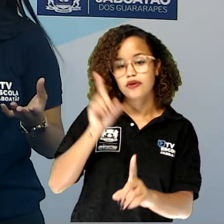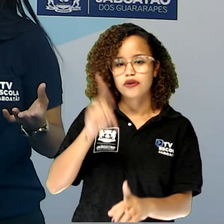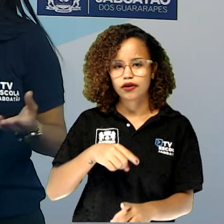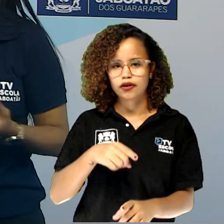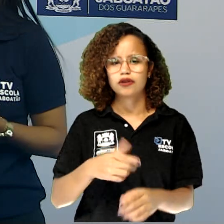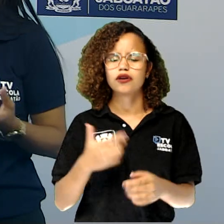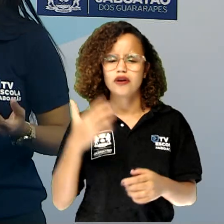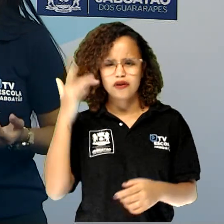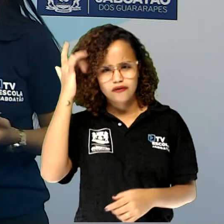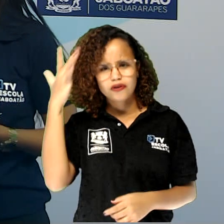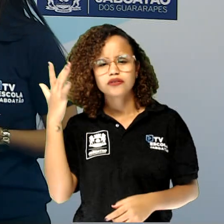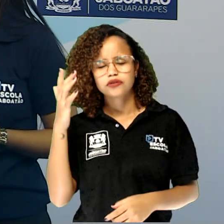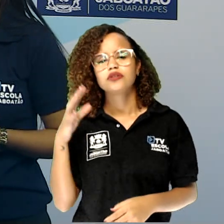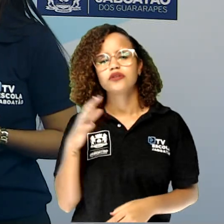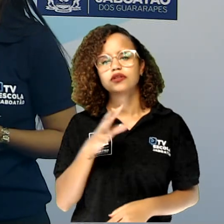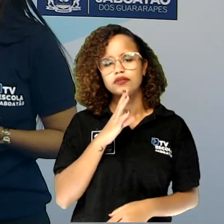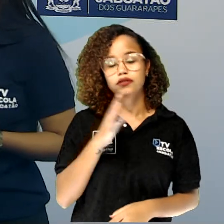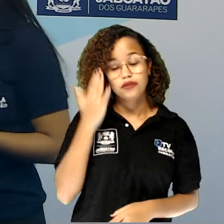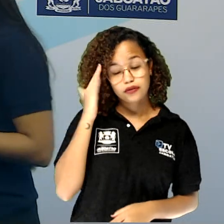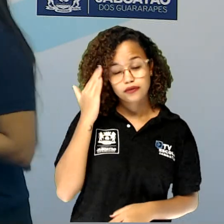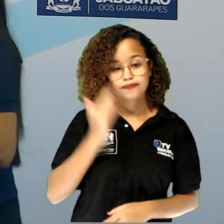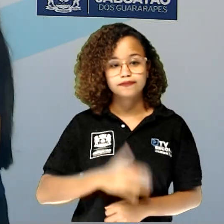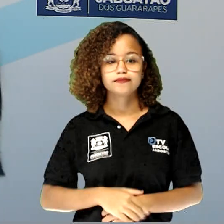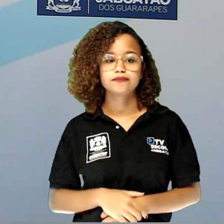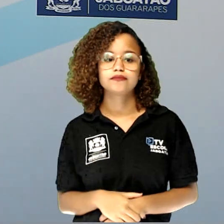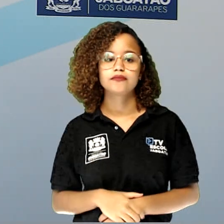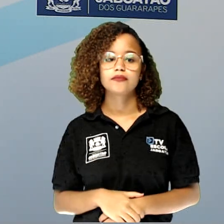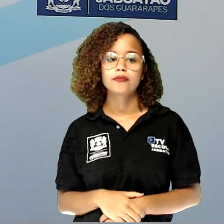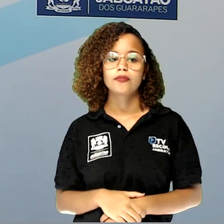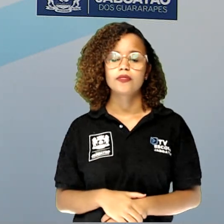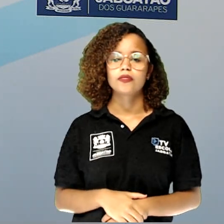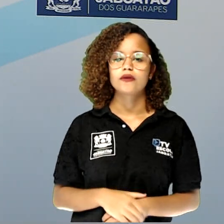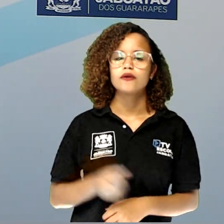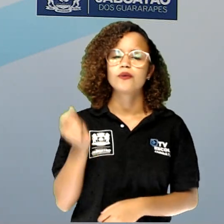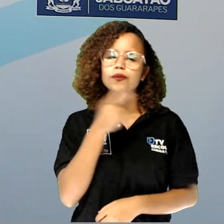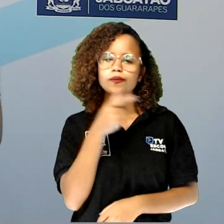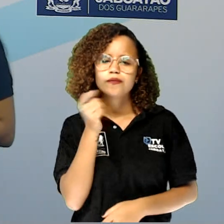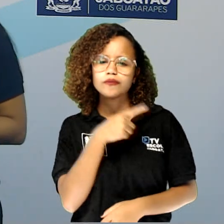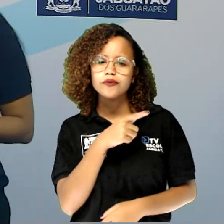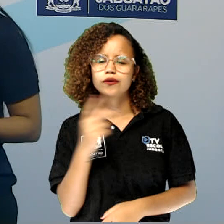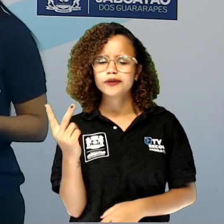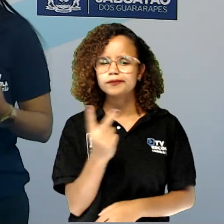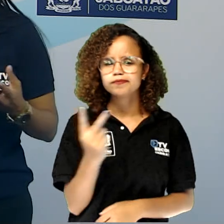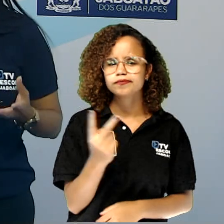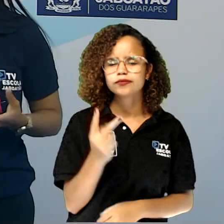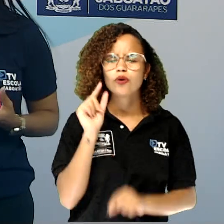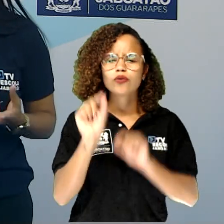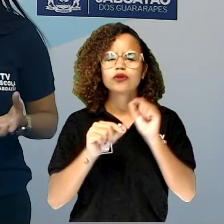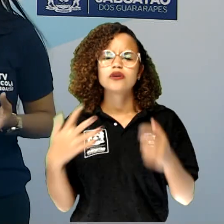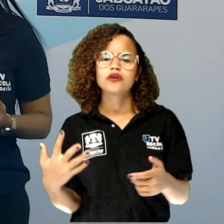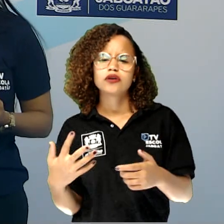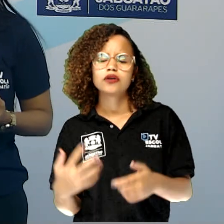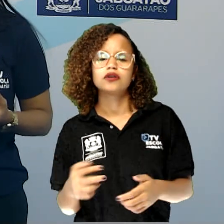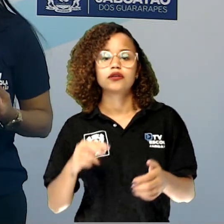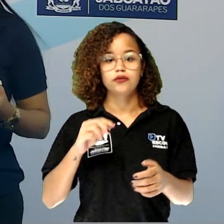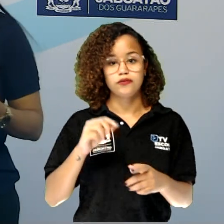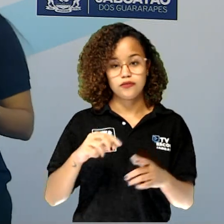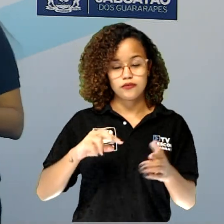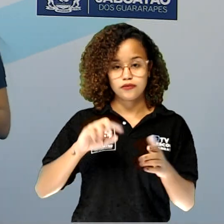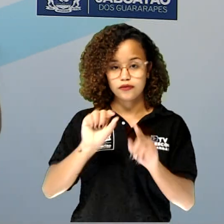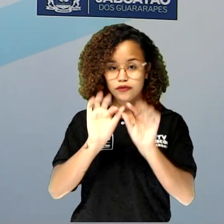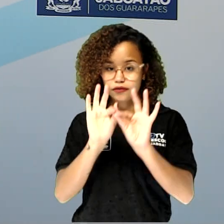linguagem bem fácil de ser compreendida. O humor e ambiguidade. O que seria essa ambiguidade? É o duplo sentido. A